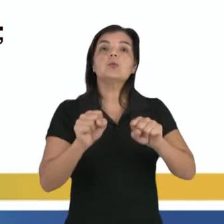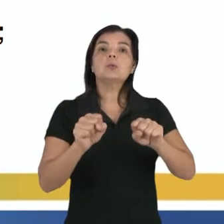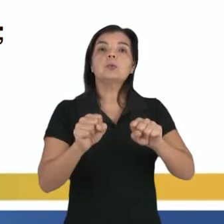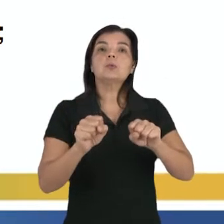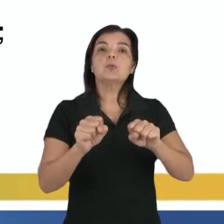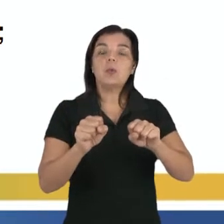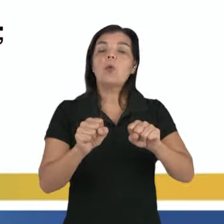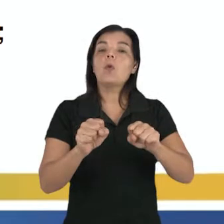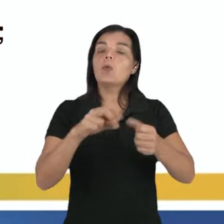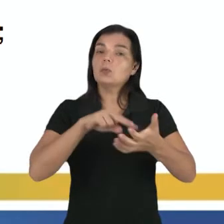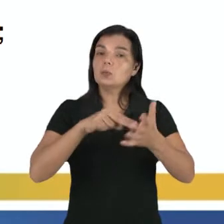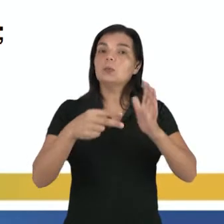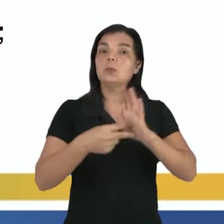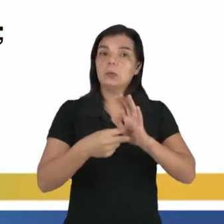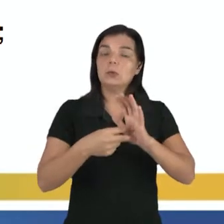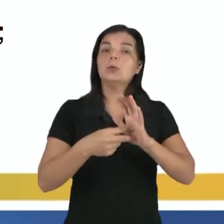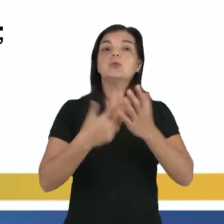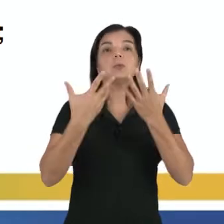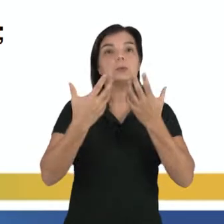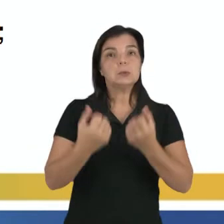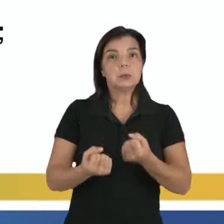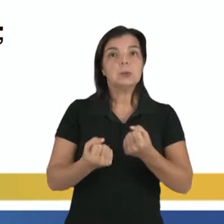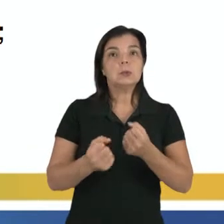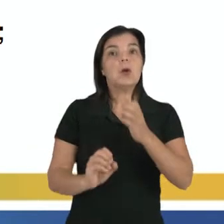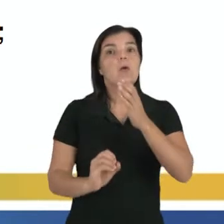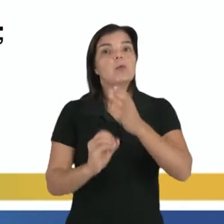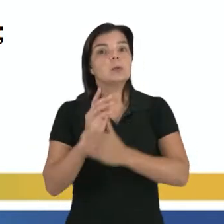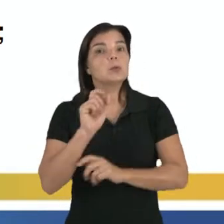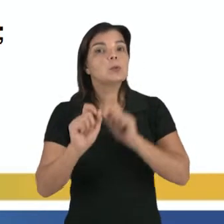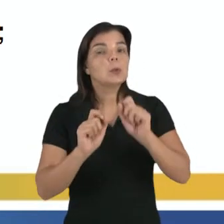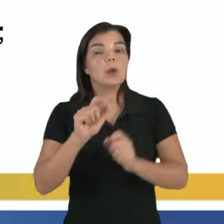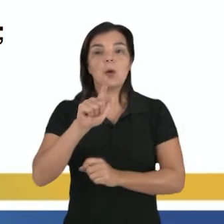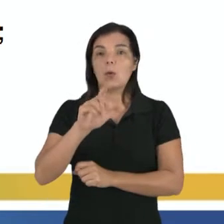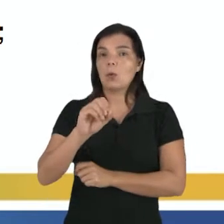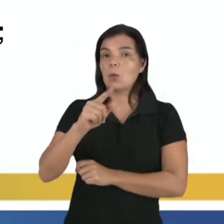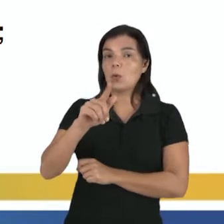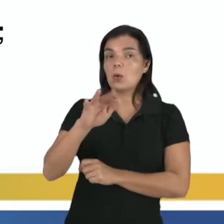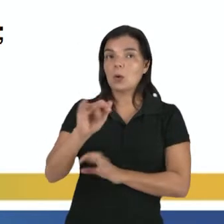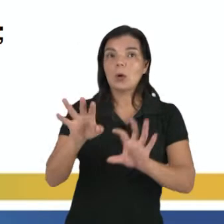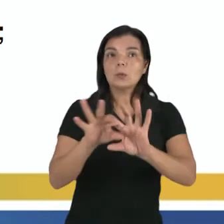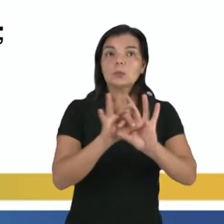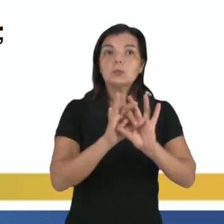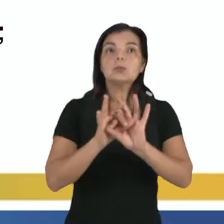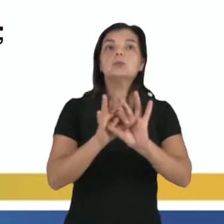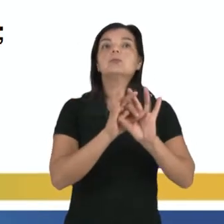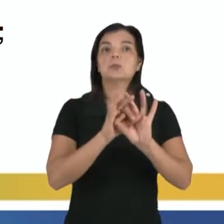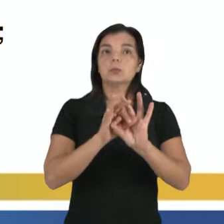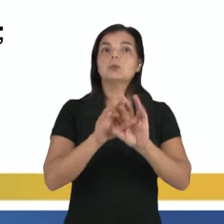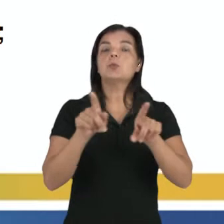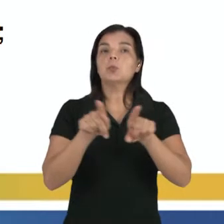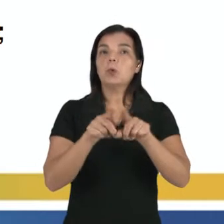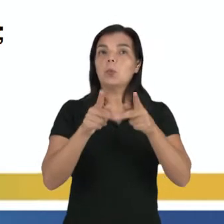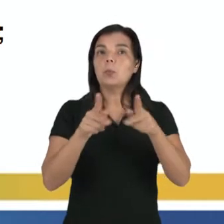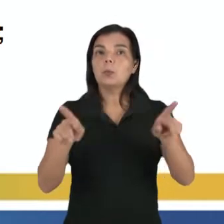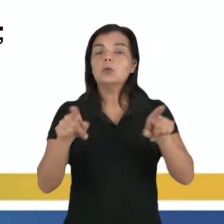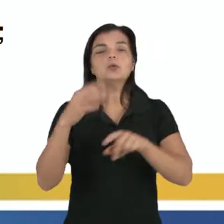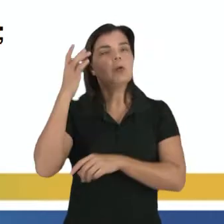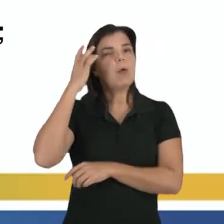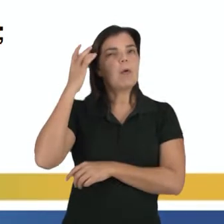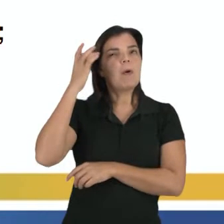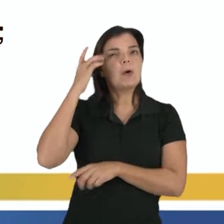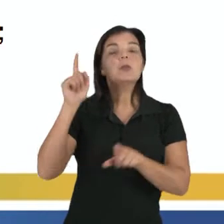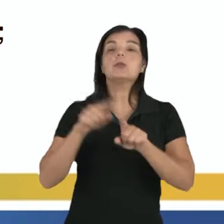com sentidos e validades, fundando a lógica. Seria conectar, né, conectadas de